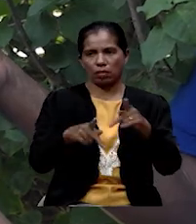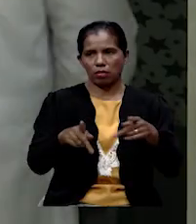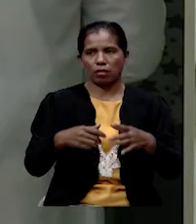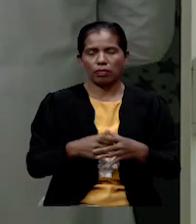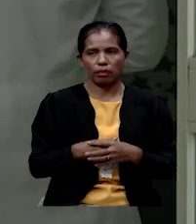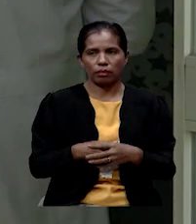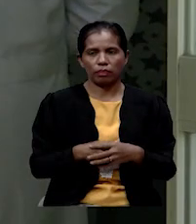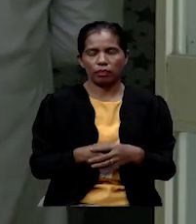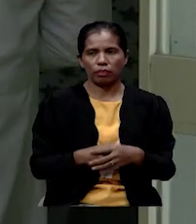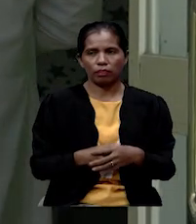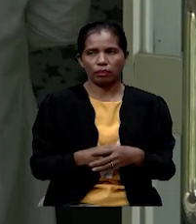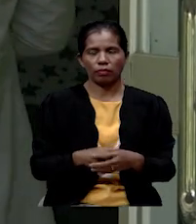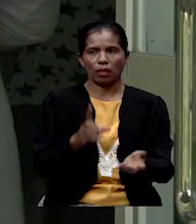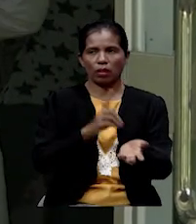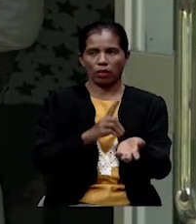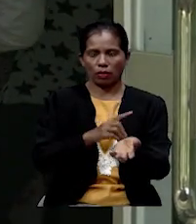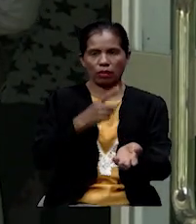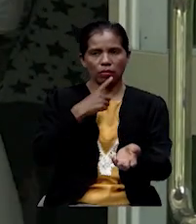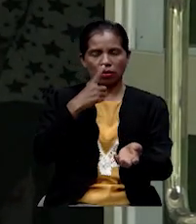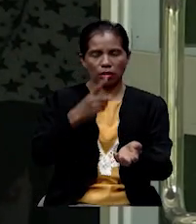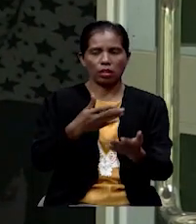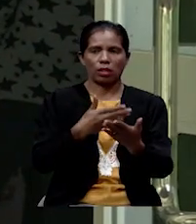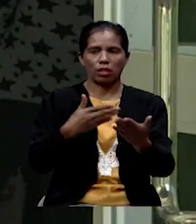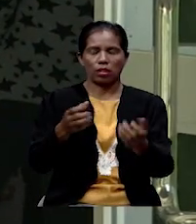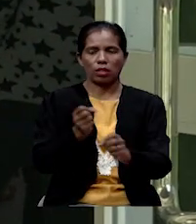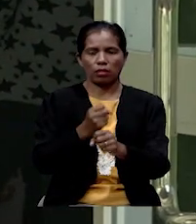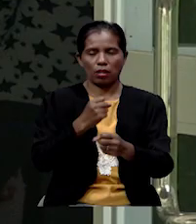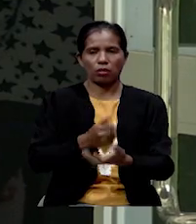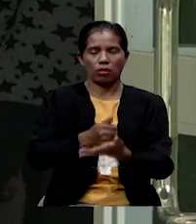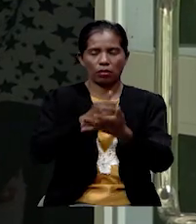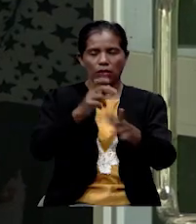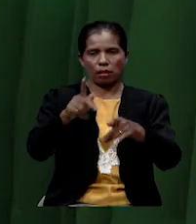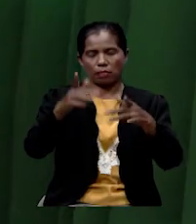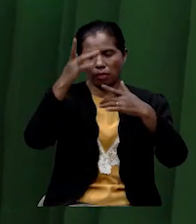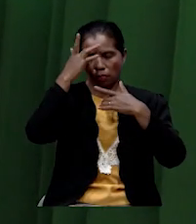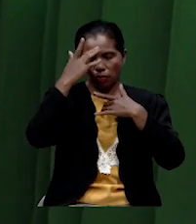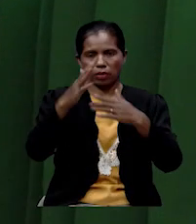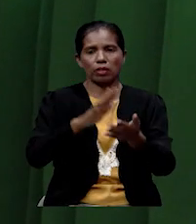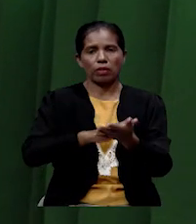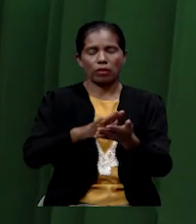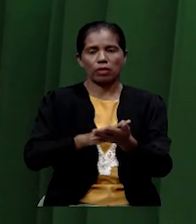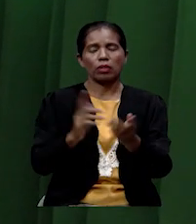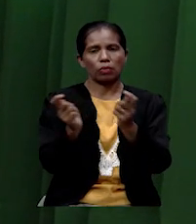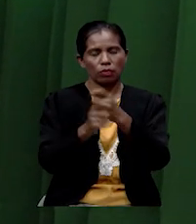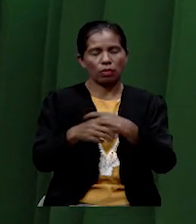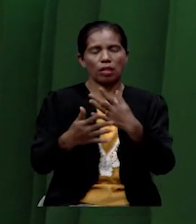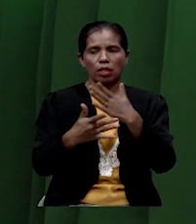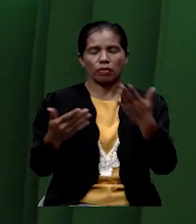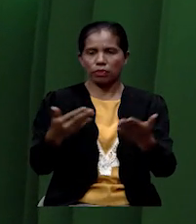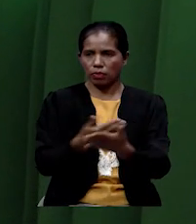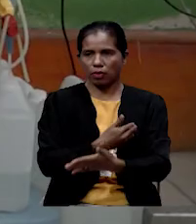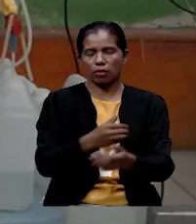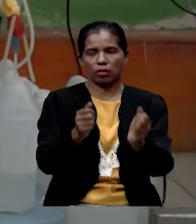watena. Médico ne relata equipamentos ho di halau tratamento ba paciente Faceran suficiente tamba máquina